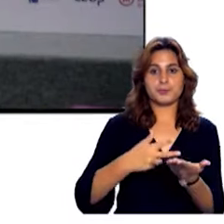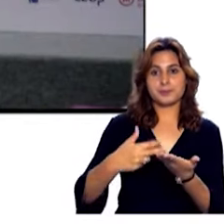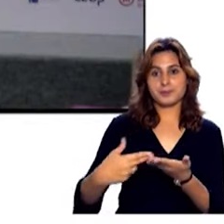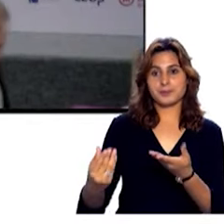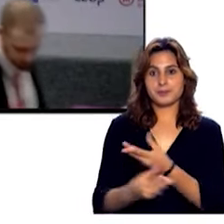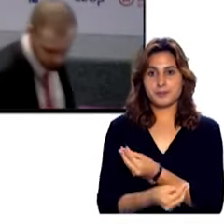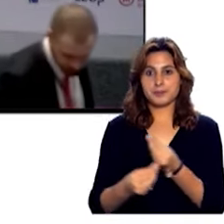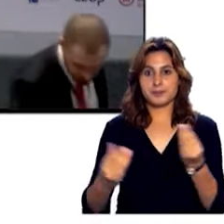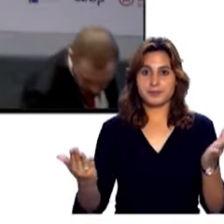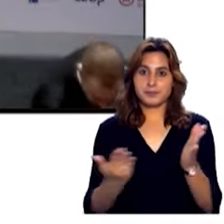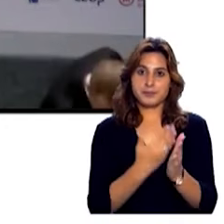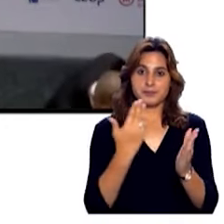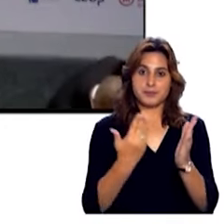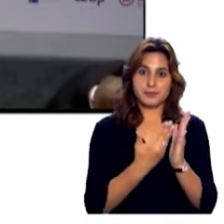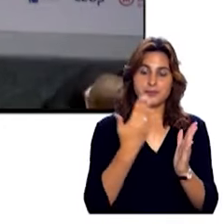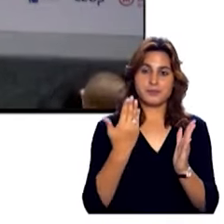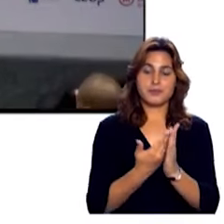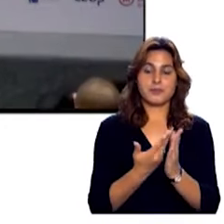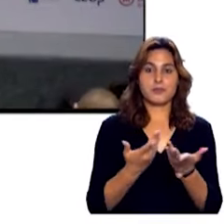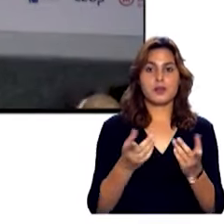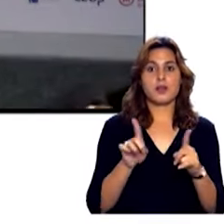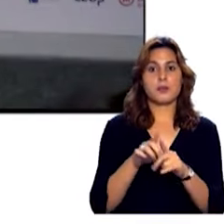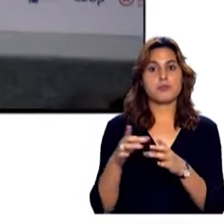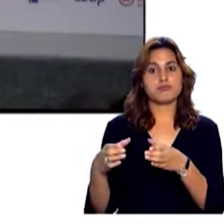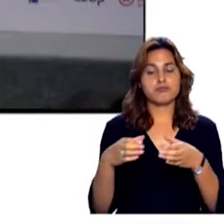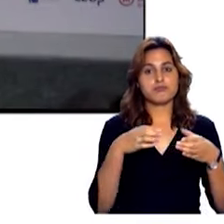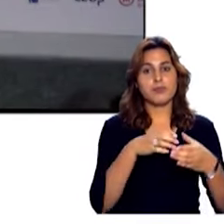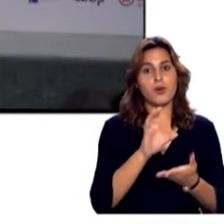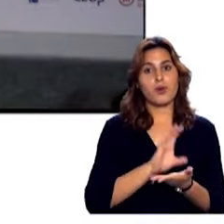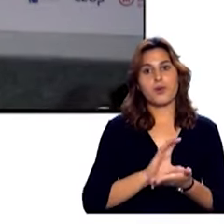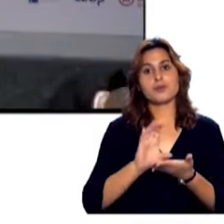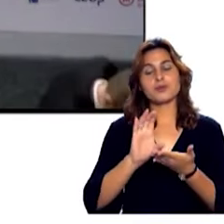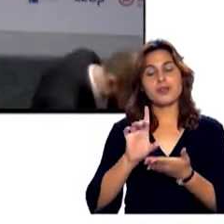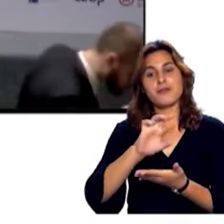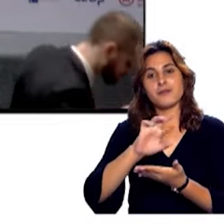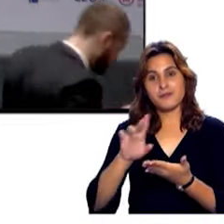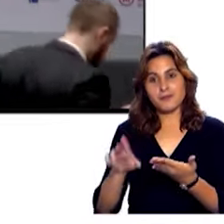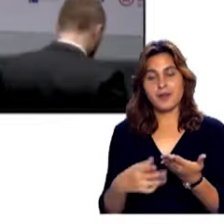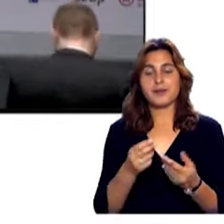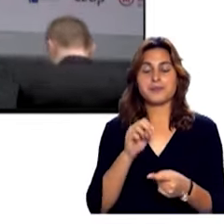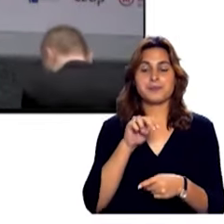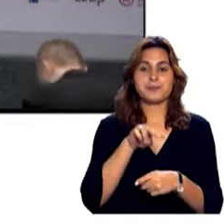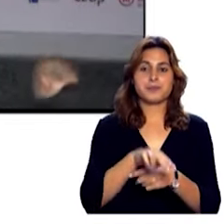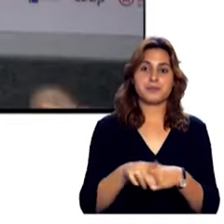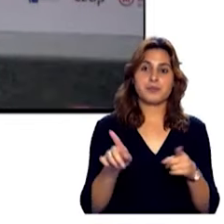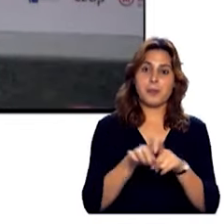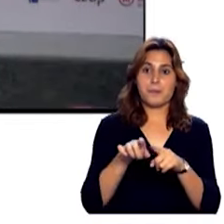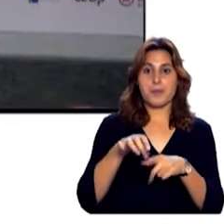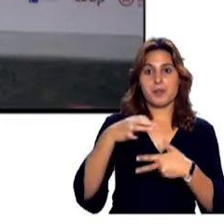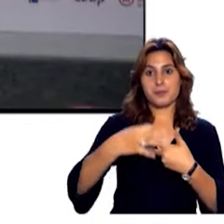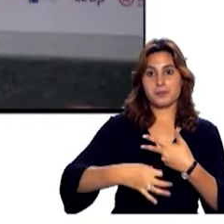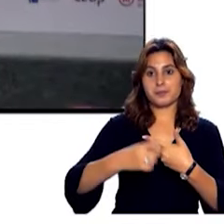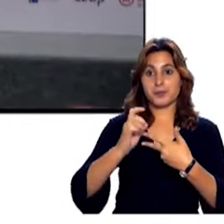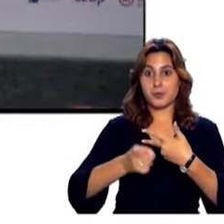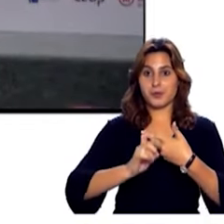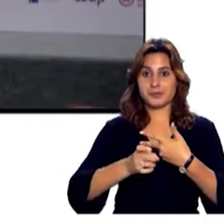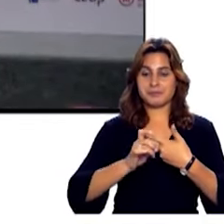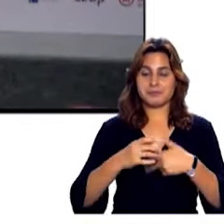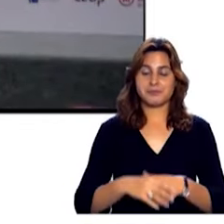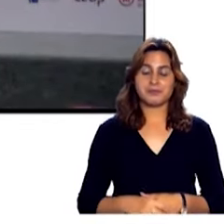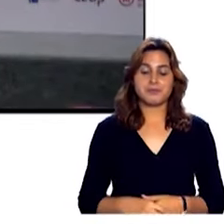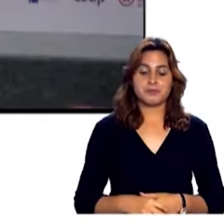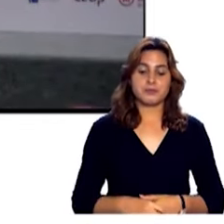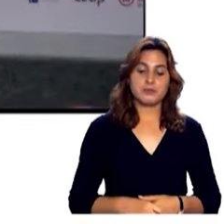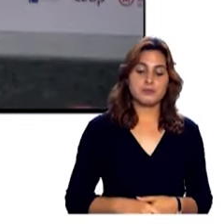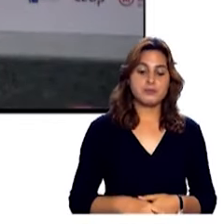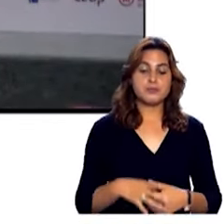livros membros de conselhos diversos cargos já exercidos inclusive no Poder Executivo eh com essa brevíssima